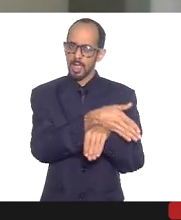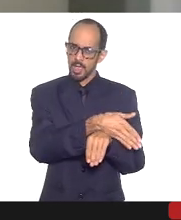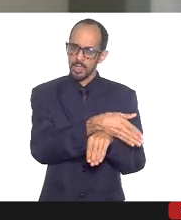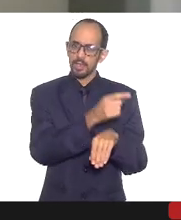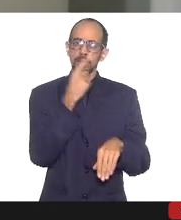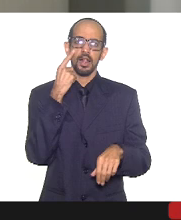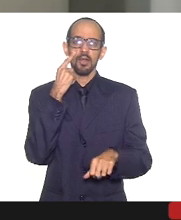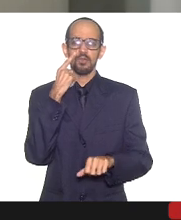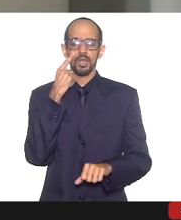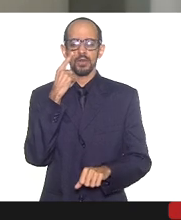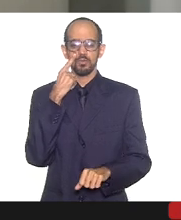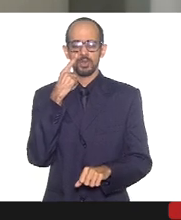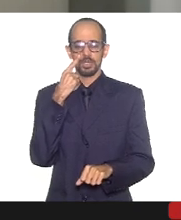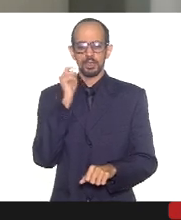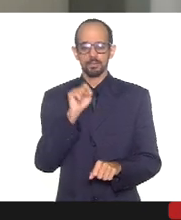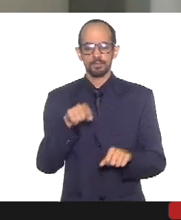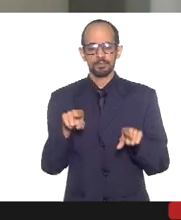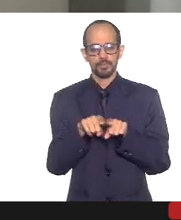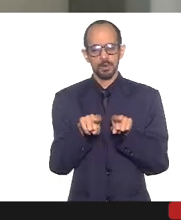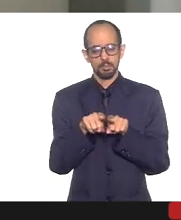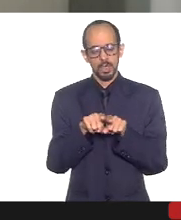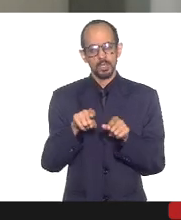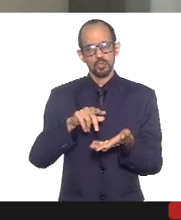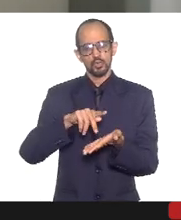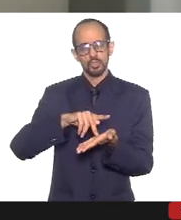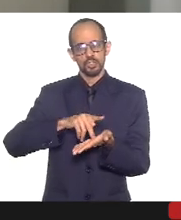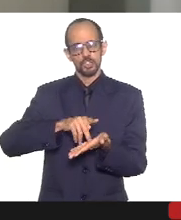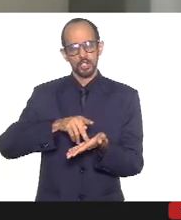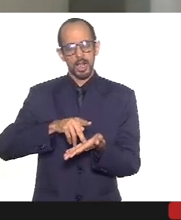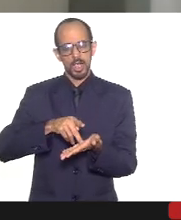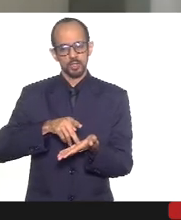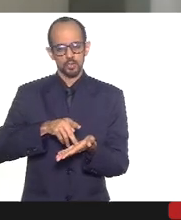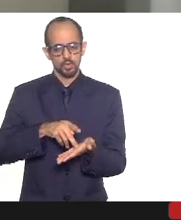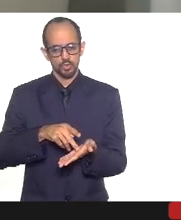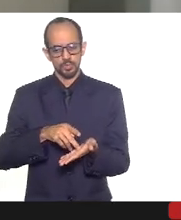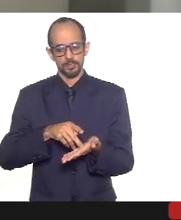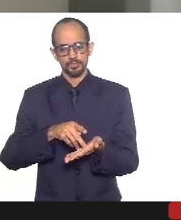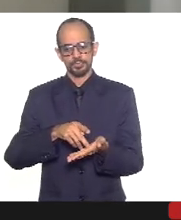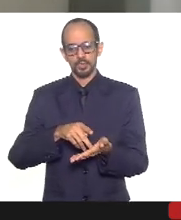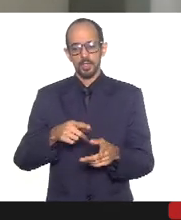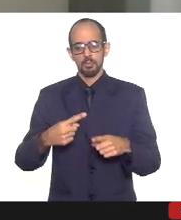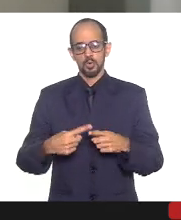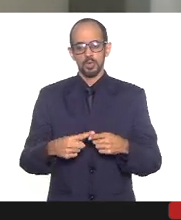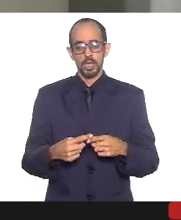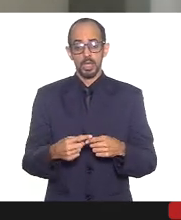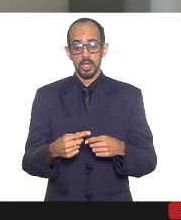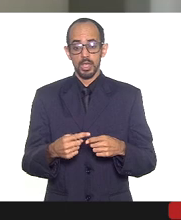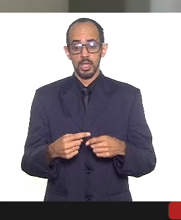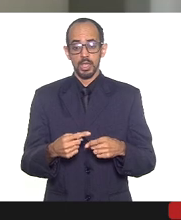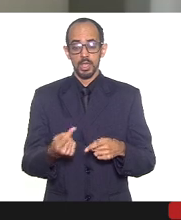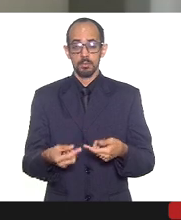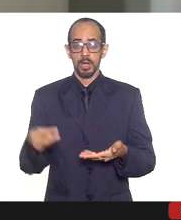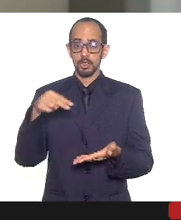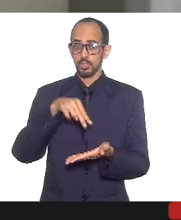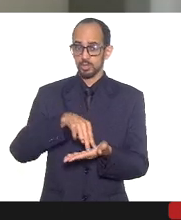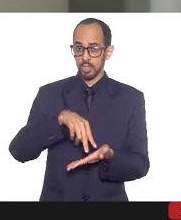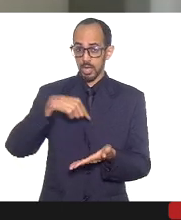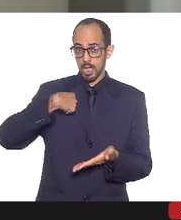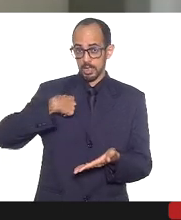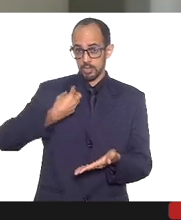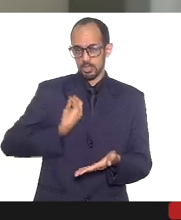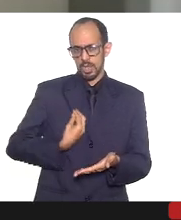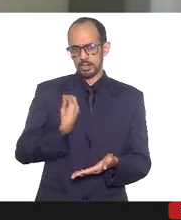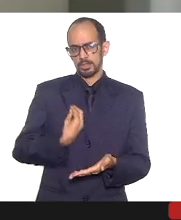transparência dos dados da SEDUC, bem como aos sindicatos, para que, enquanto aqui ainda estivermos, possamos aperfeiçoá-lo, se